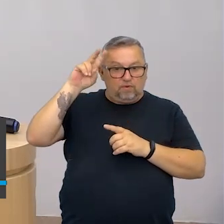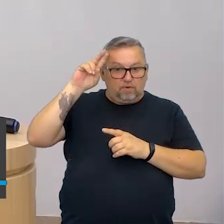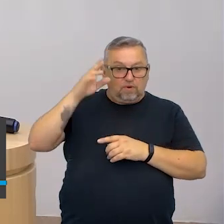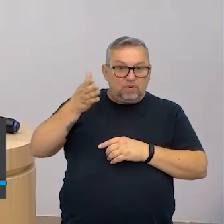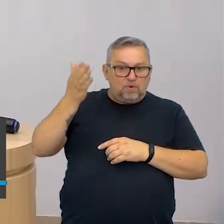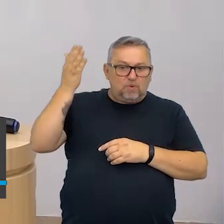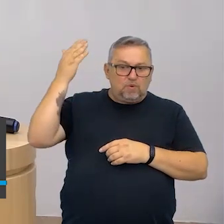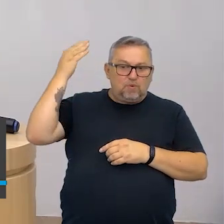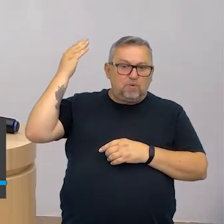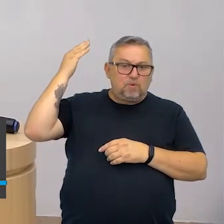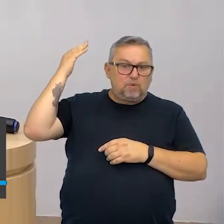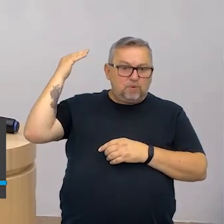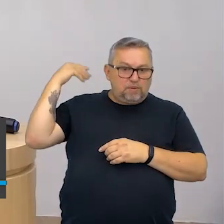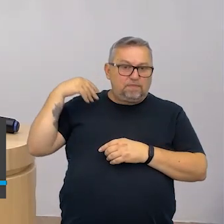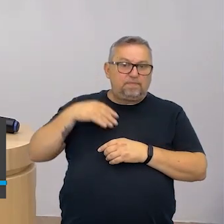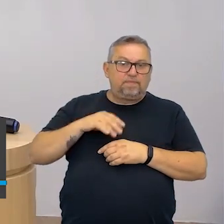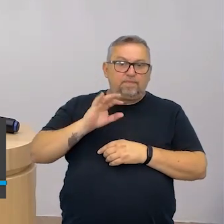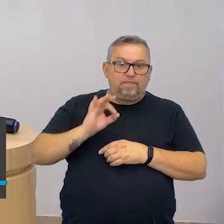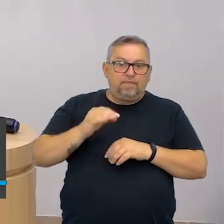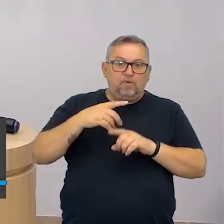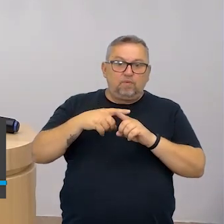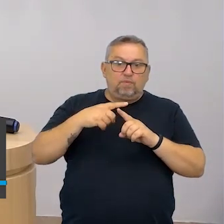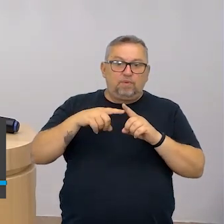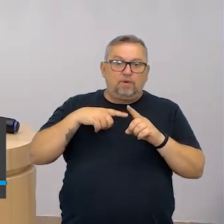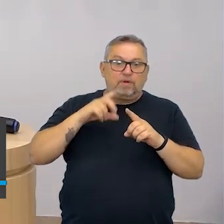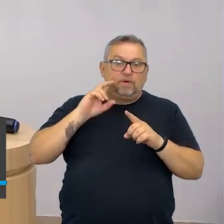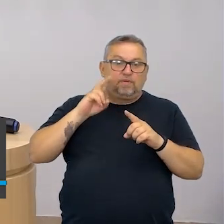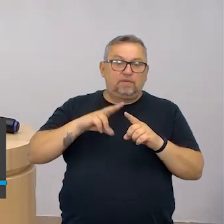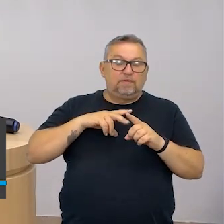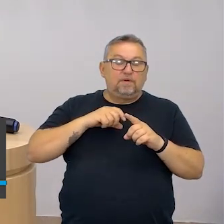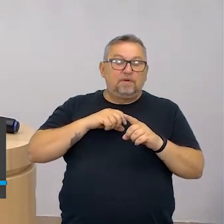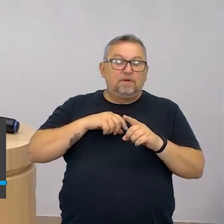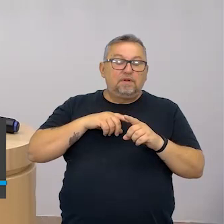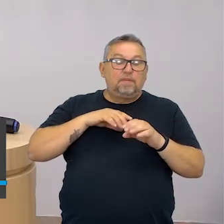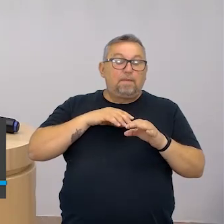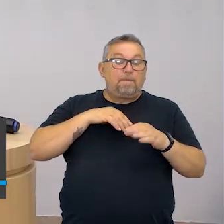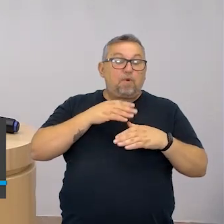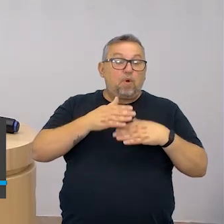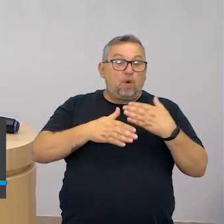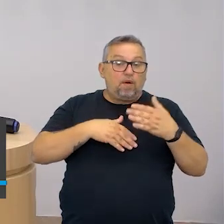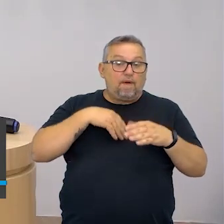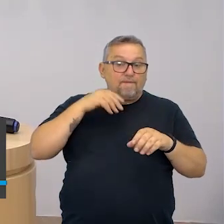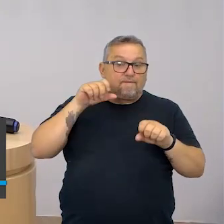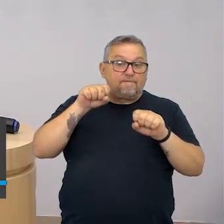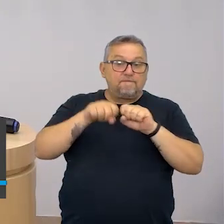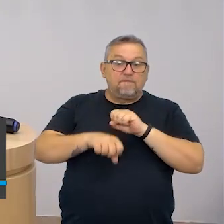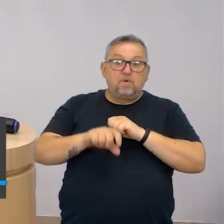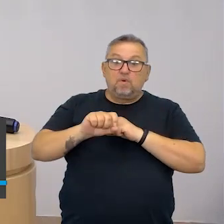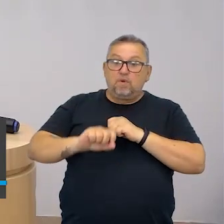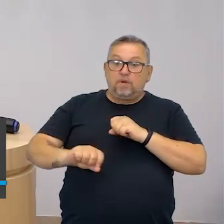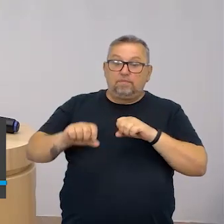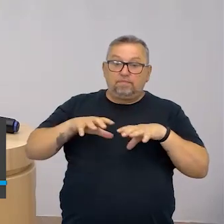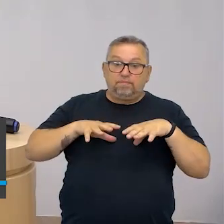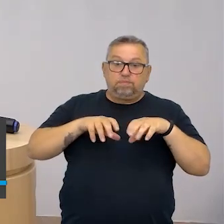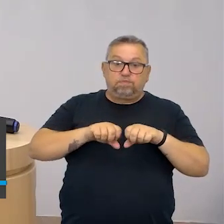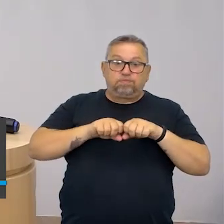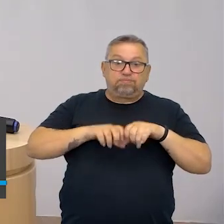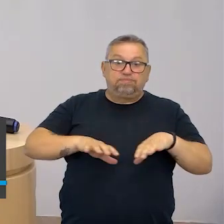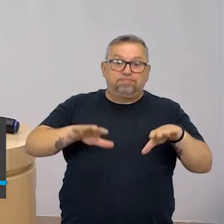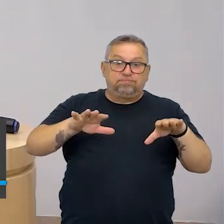mais antigos, tá certo? Por quê? Porque houve esse processo extremamente violento que foi o da